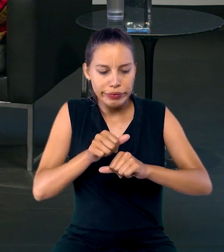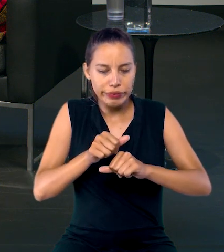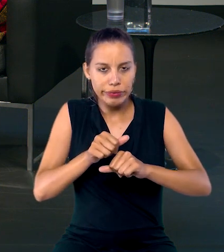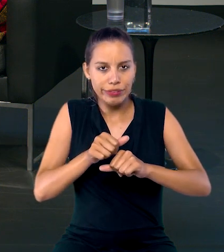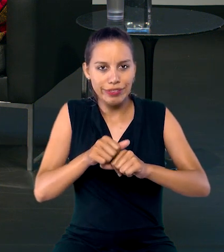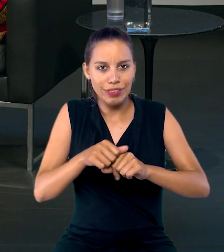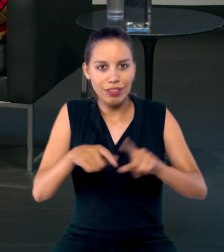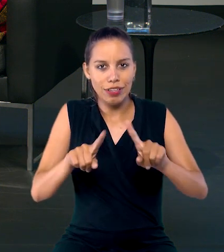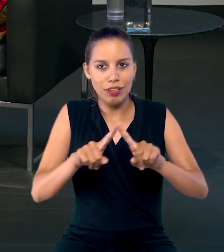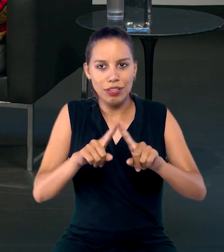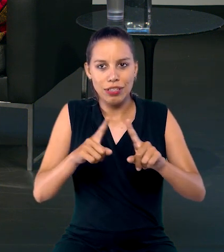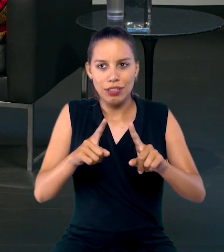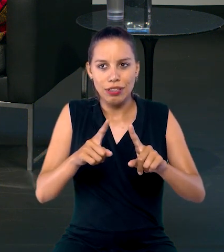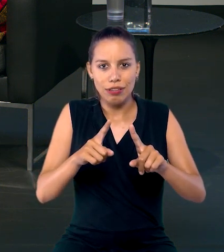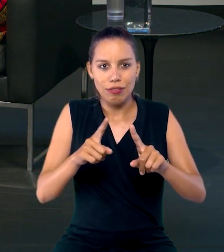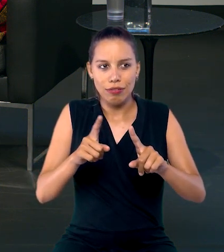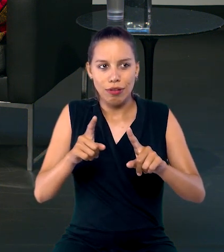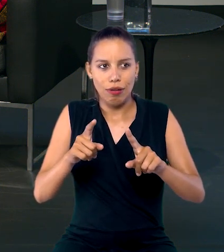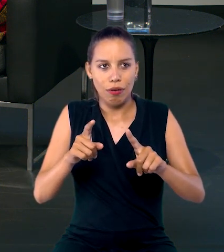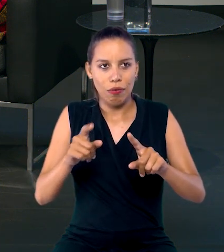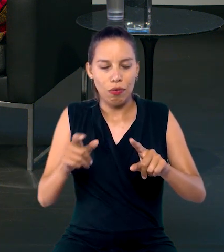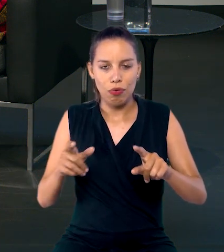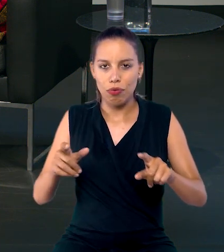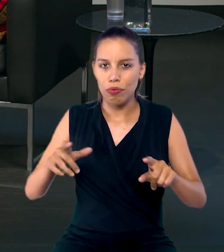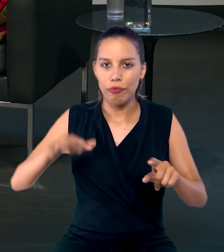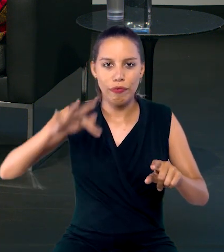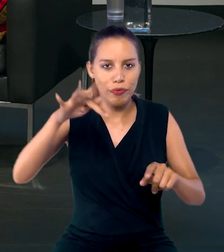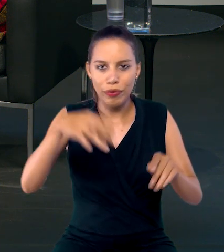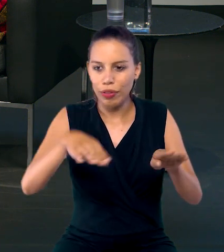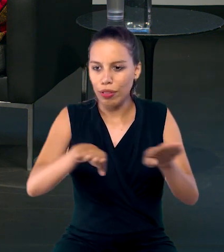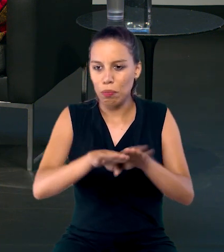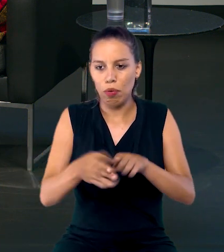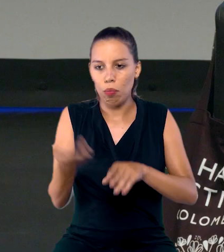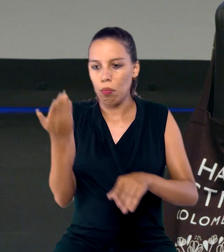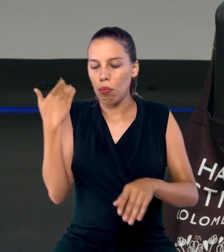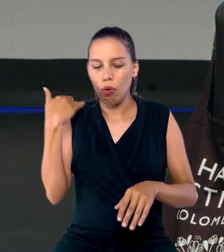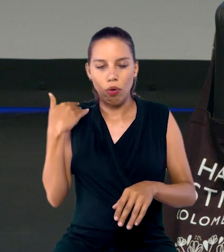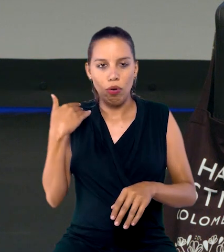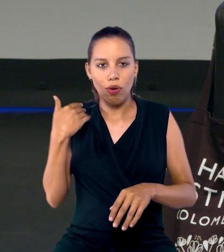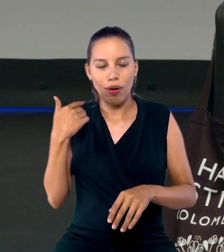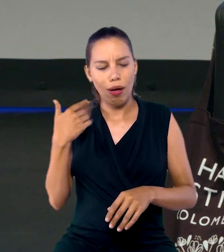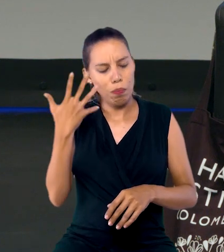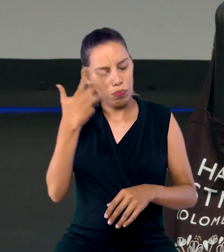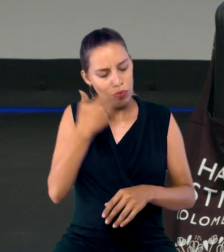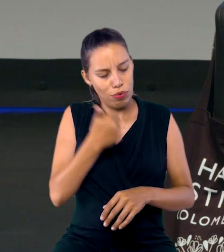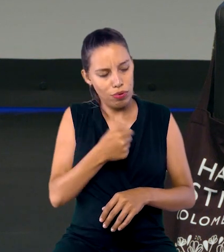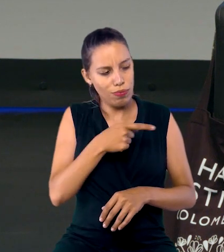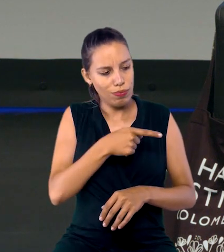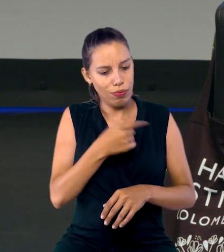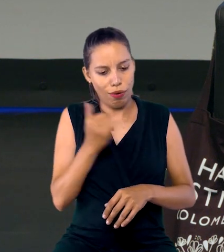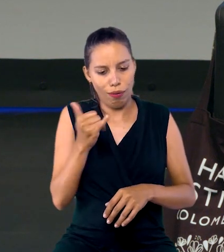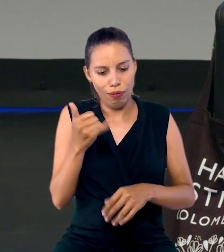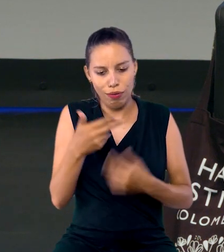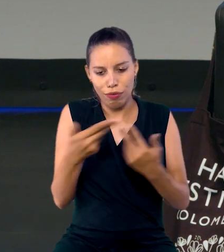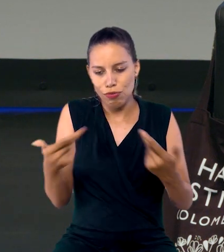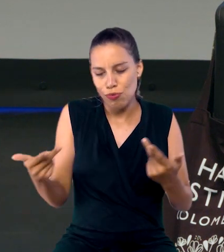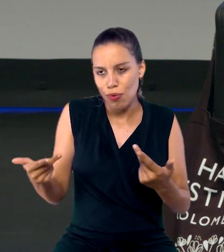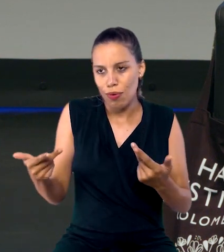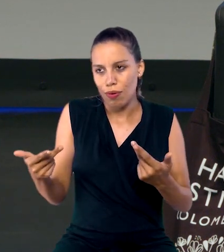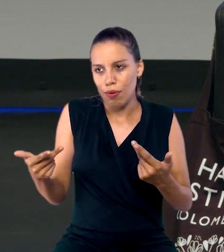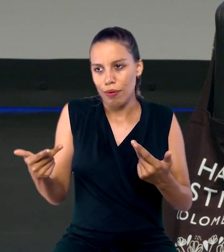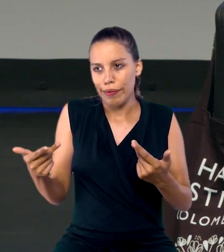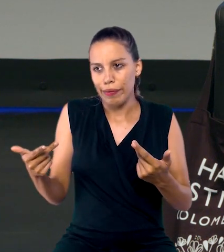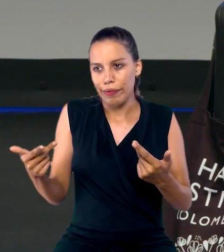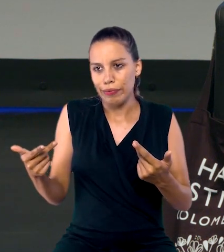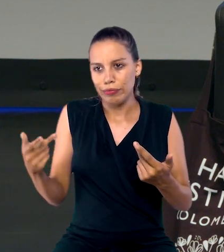mas aquilo que foi também, né? Então, é muito bonito a gente ver que, às vezes, quando alguém conta uma história de